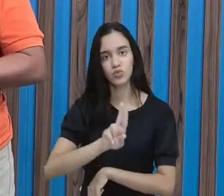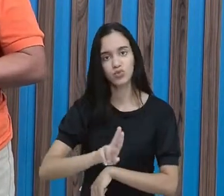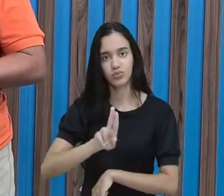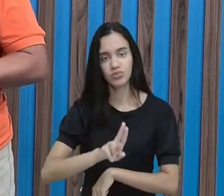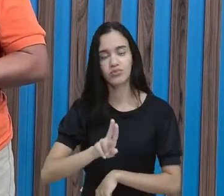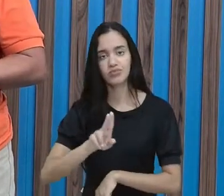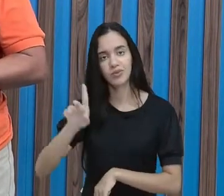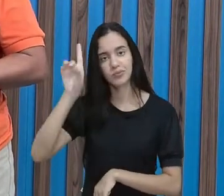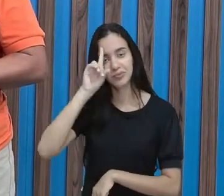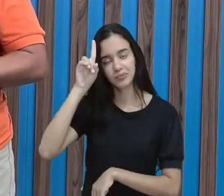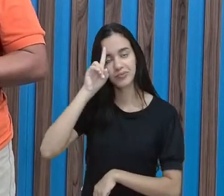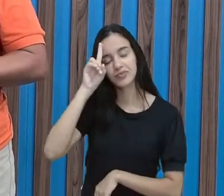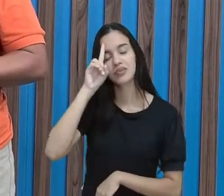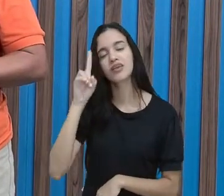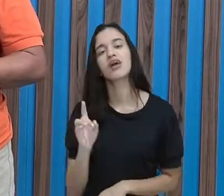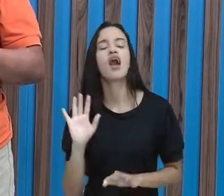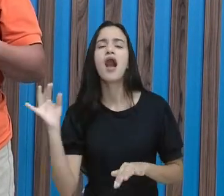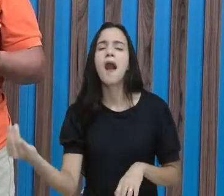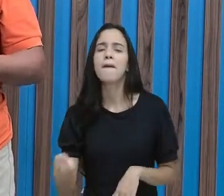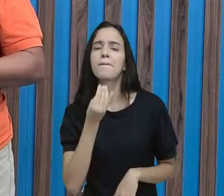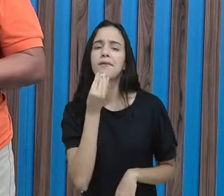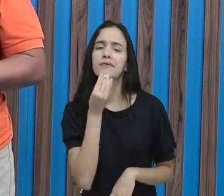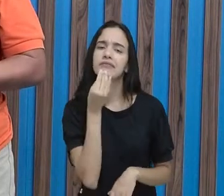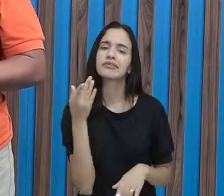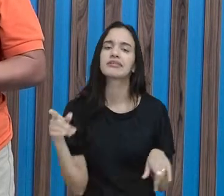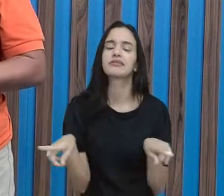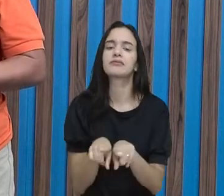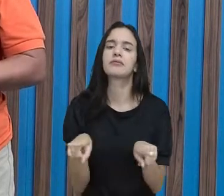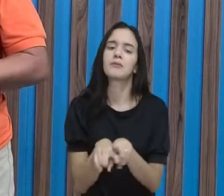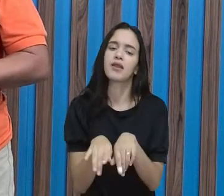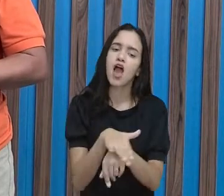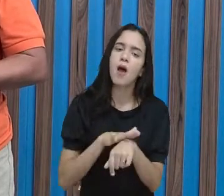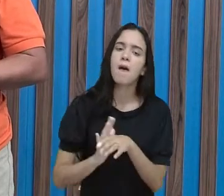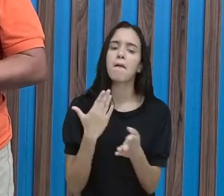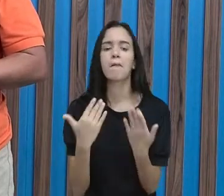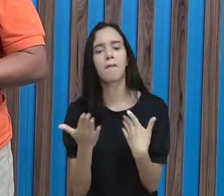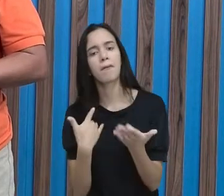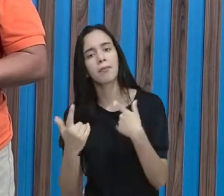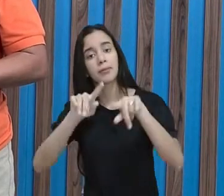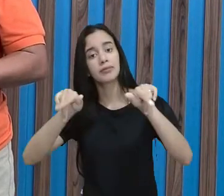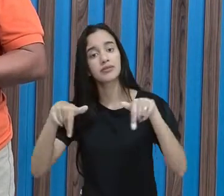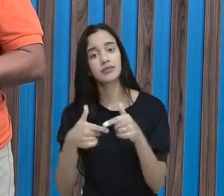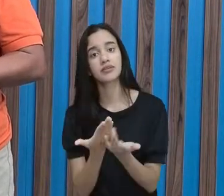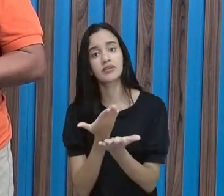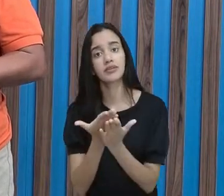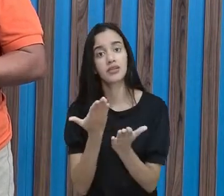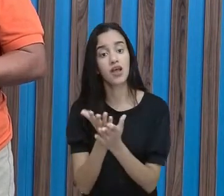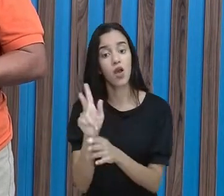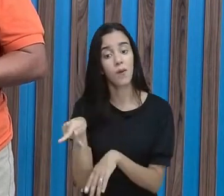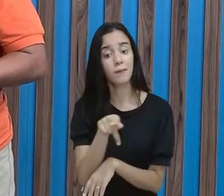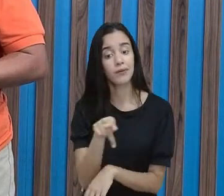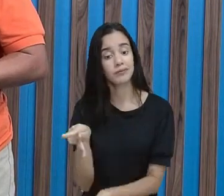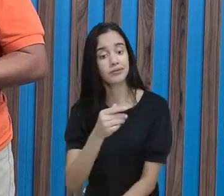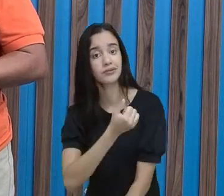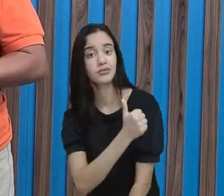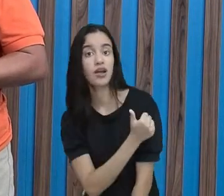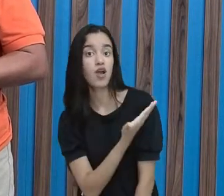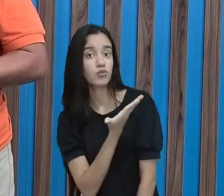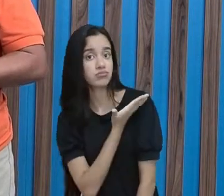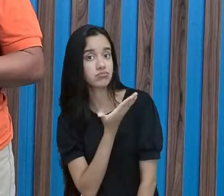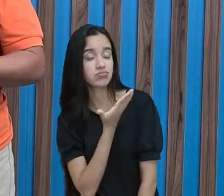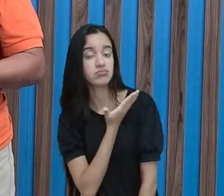no seu dia a dia. Aproveita também para conversar sobre isso na sala de aula, com a professora, com os seus